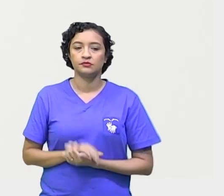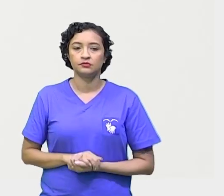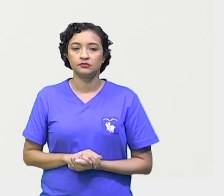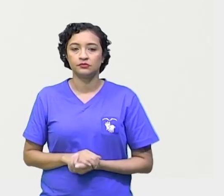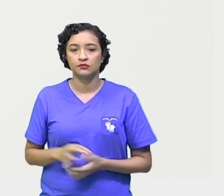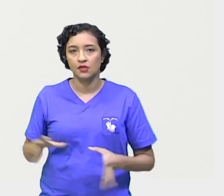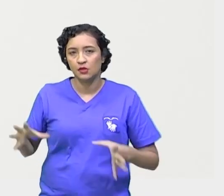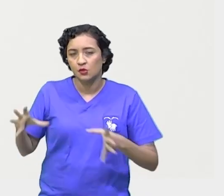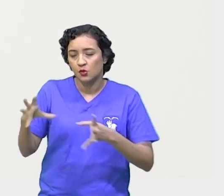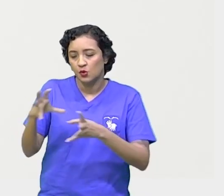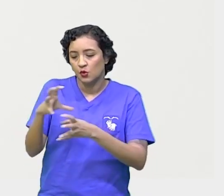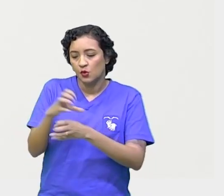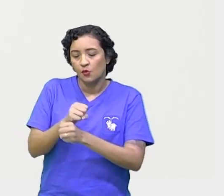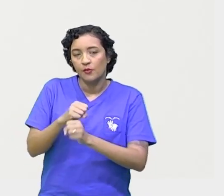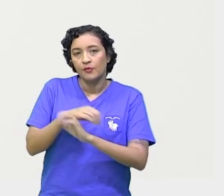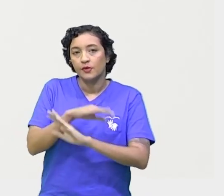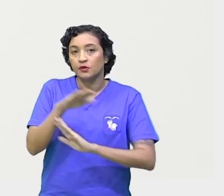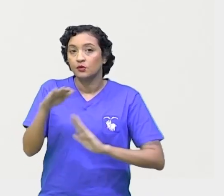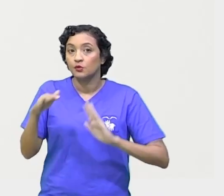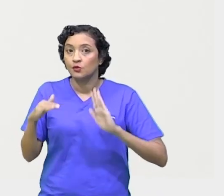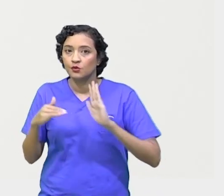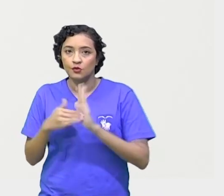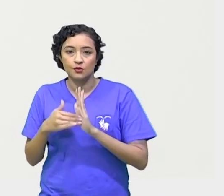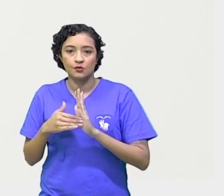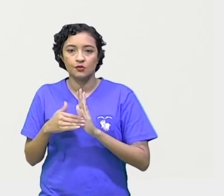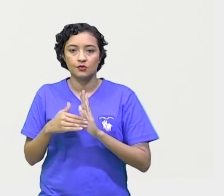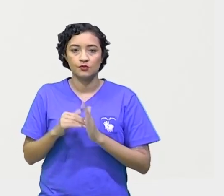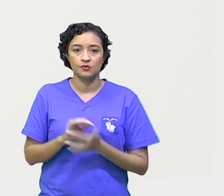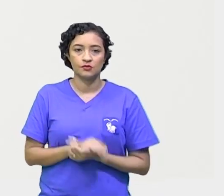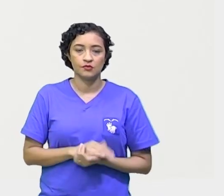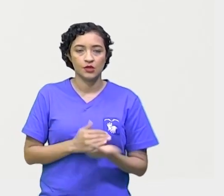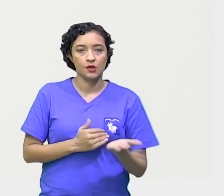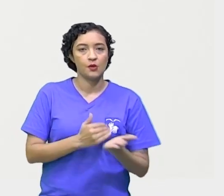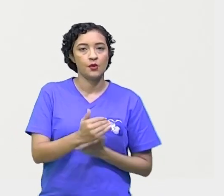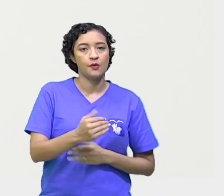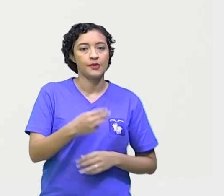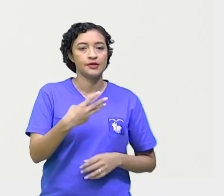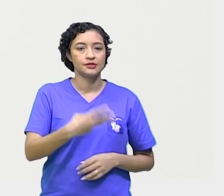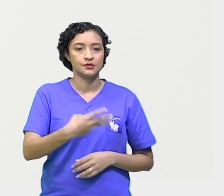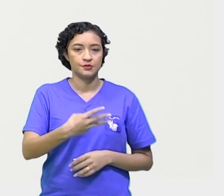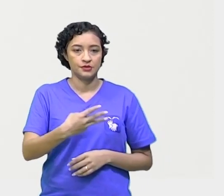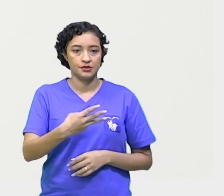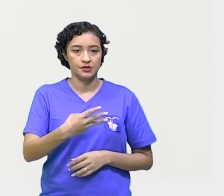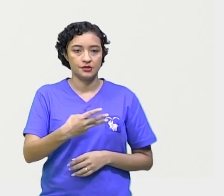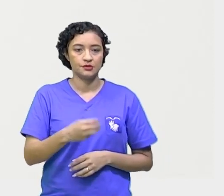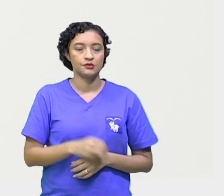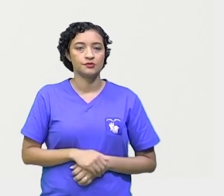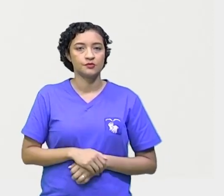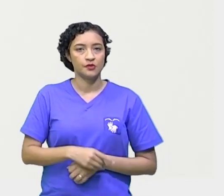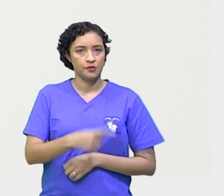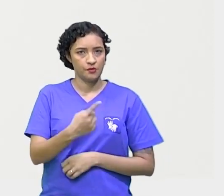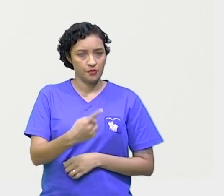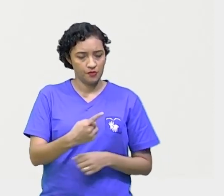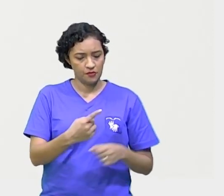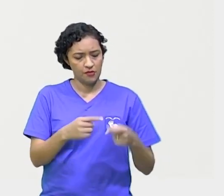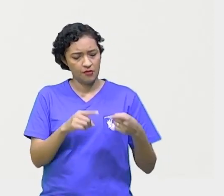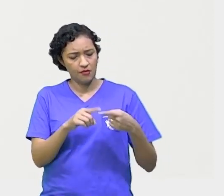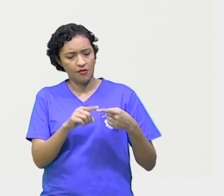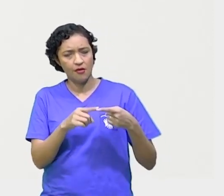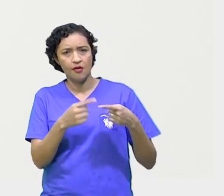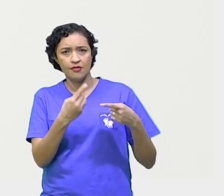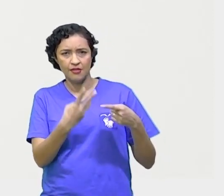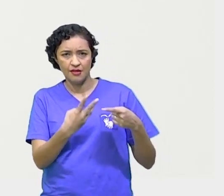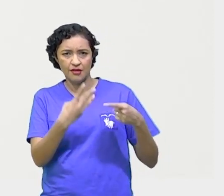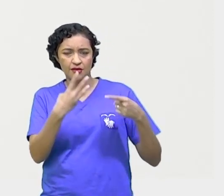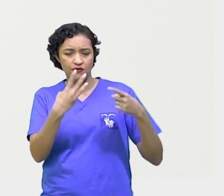tomar a todos esses camaradas aqui vamos começar com três Quantas vezes o 3 aparece uma duas